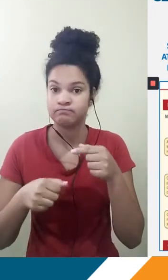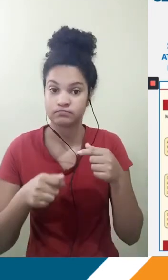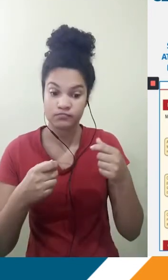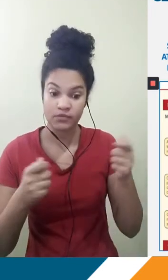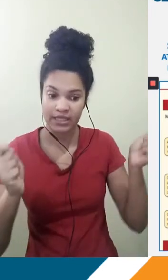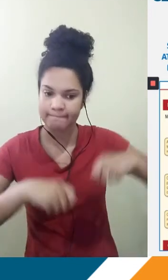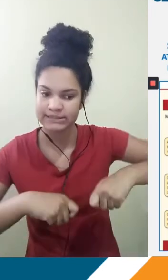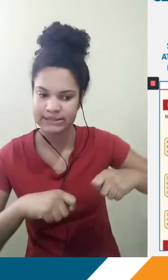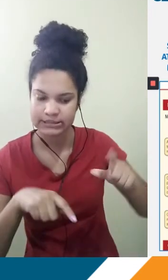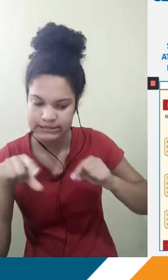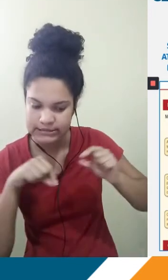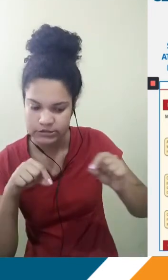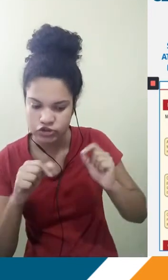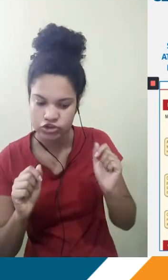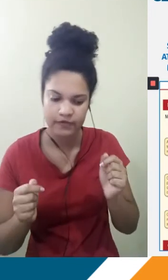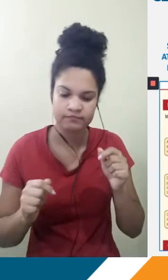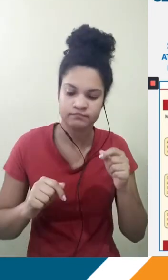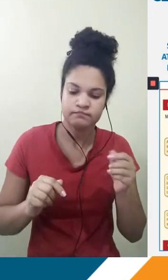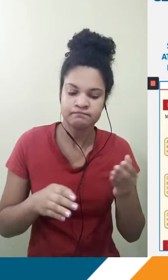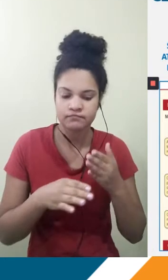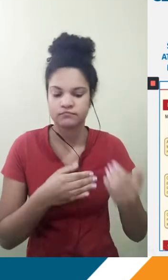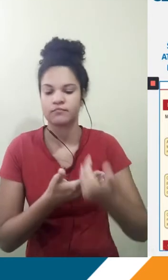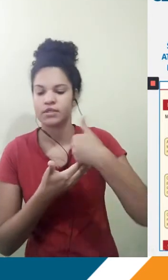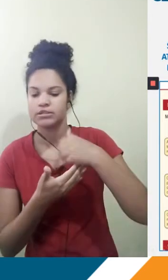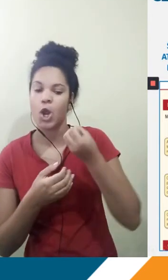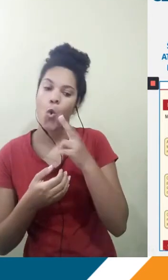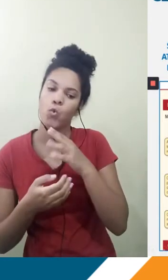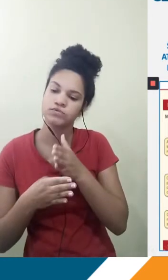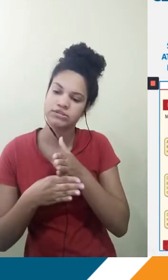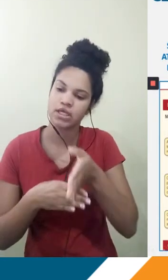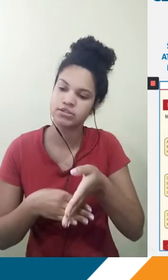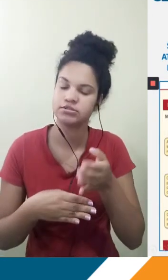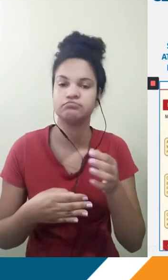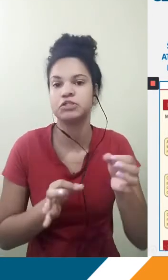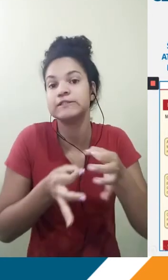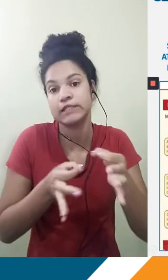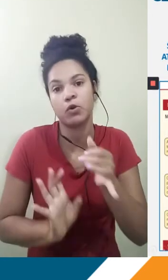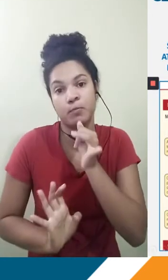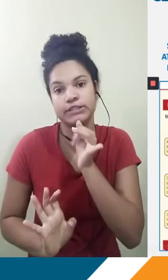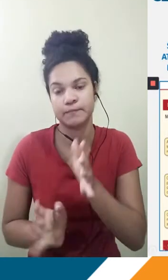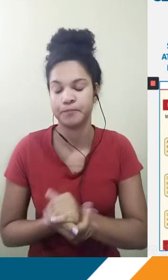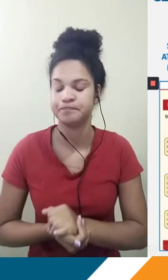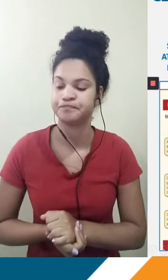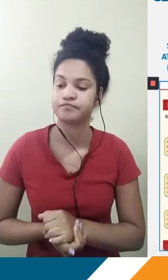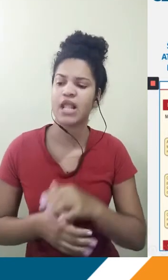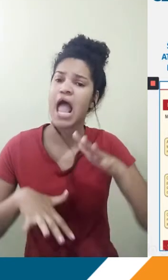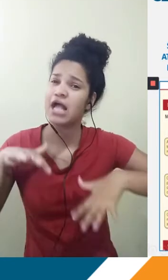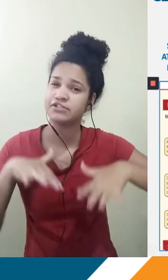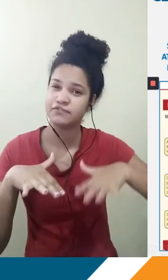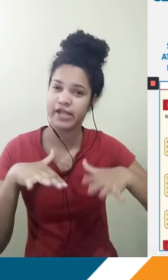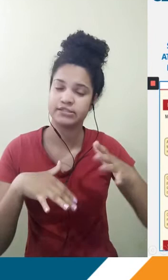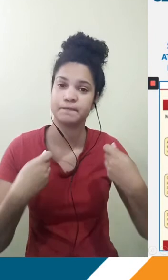de saída de substâncias do interior de uma célula, por exemplo. E, às vezes, é necessário a entrada ou